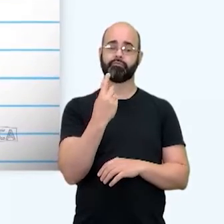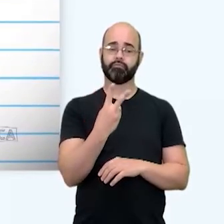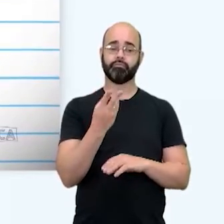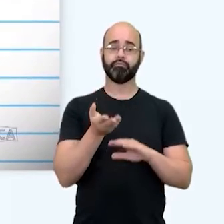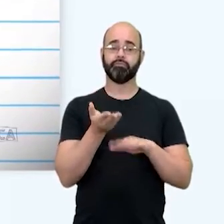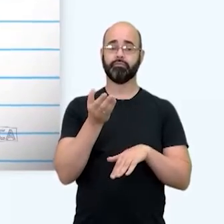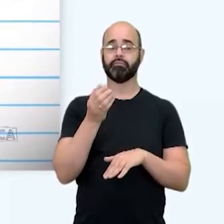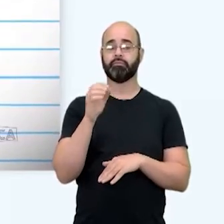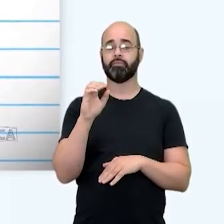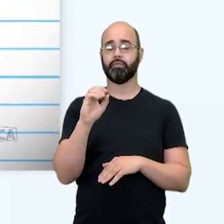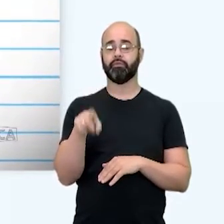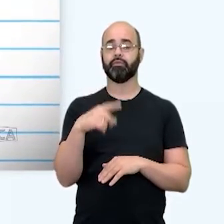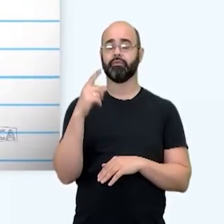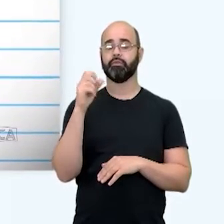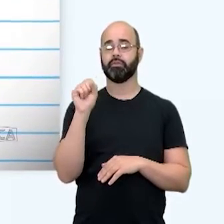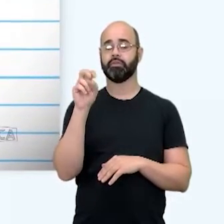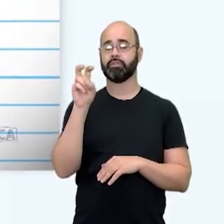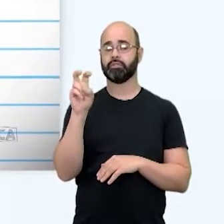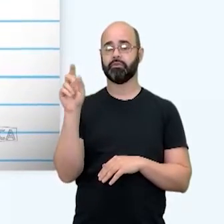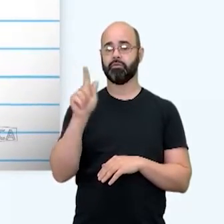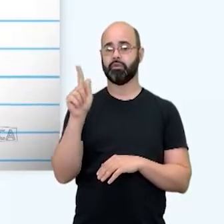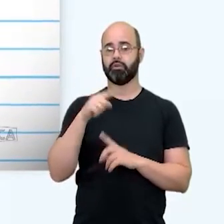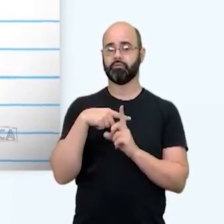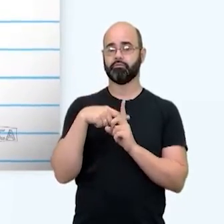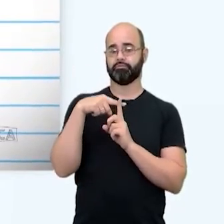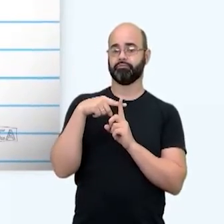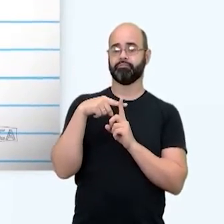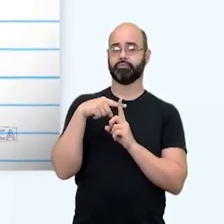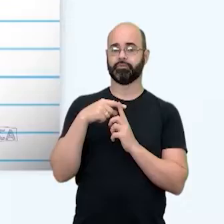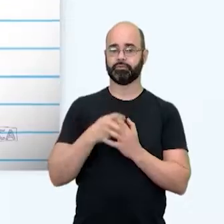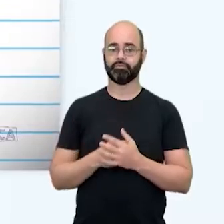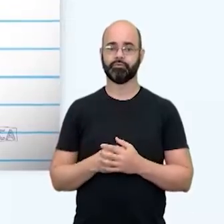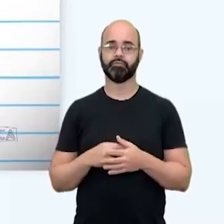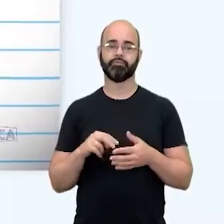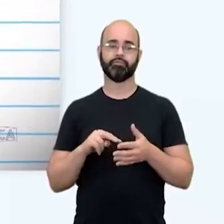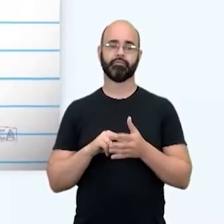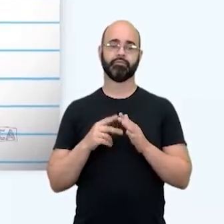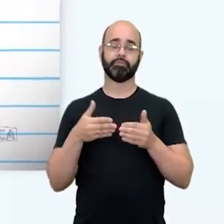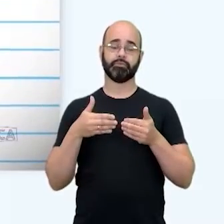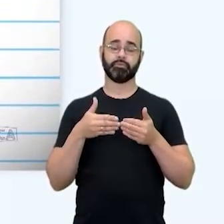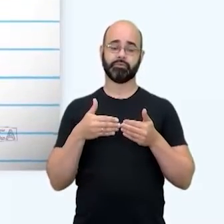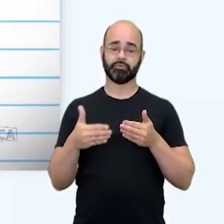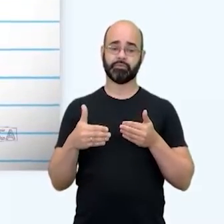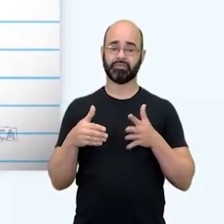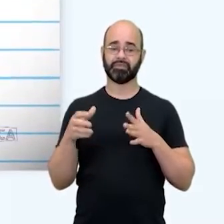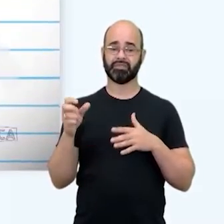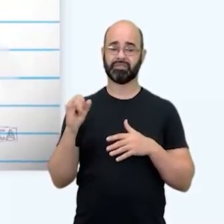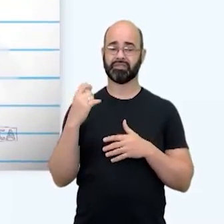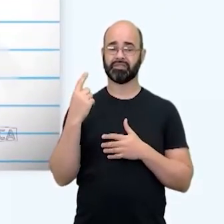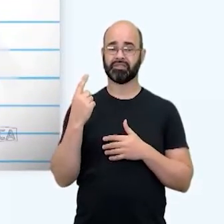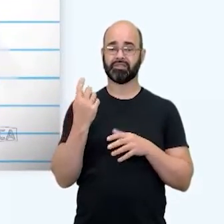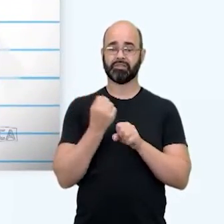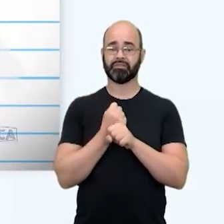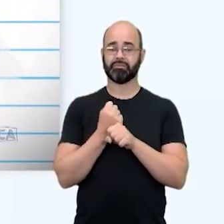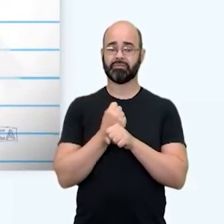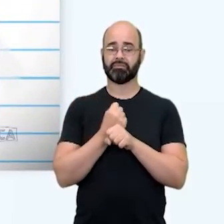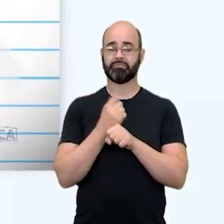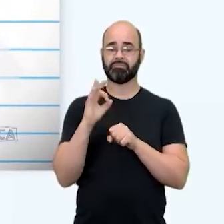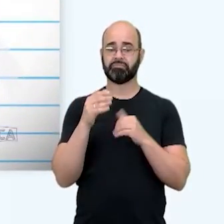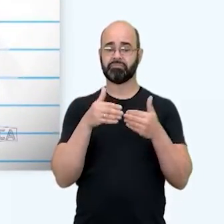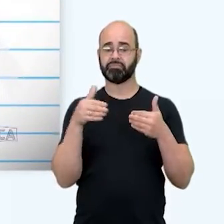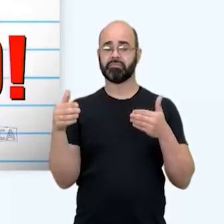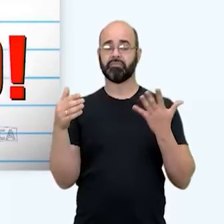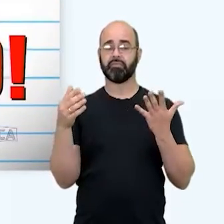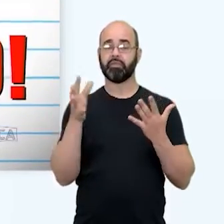aumentou em 0,85 grau. Bem, se em 132 anos a temperatura não aumentou nem 1 grau, não precisamos nos preocupar